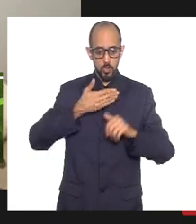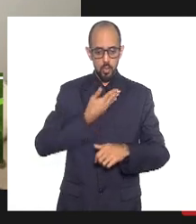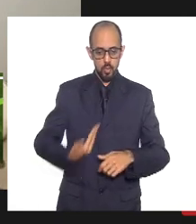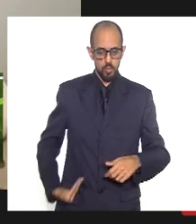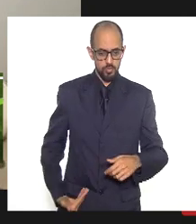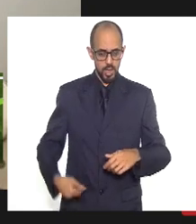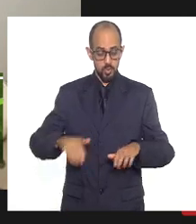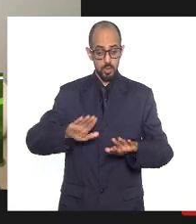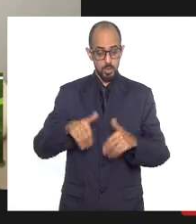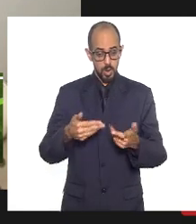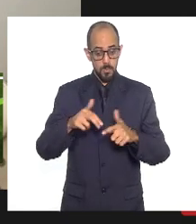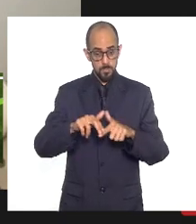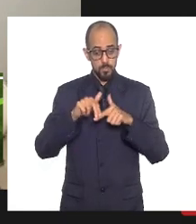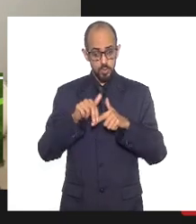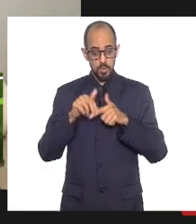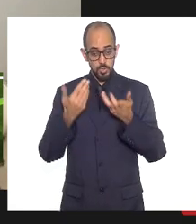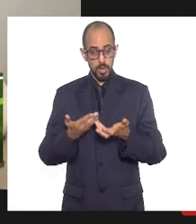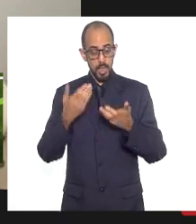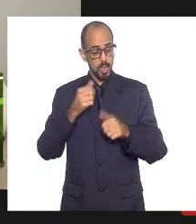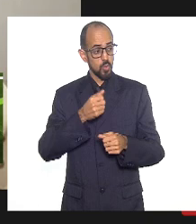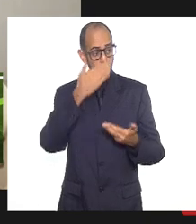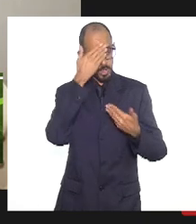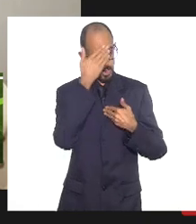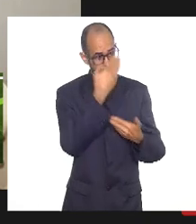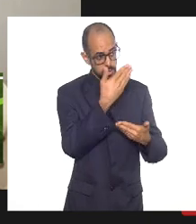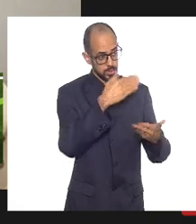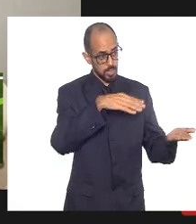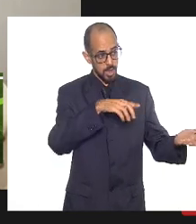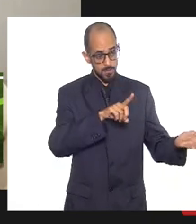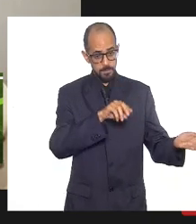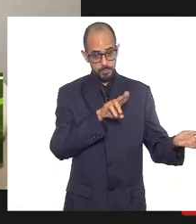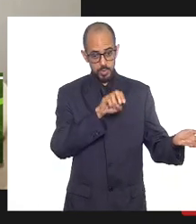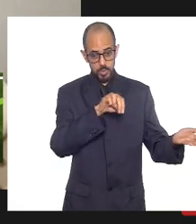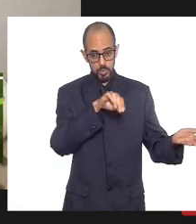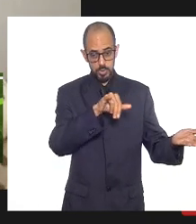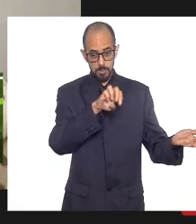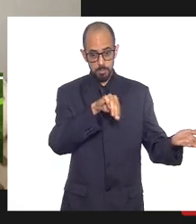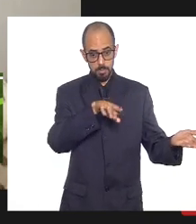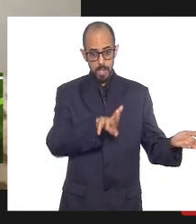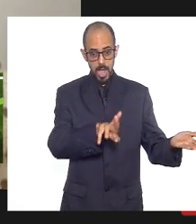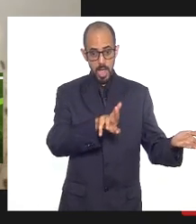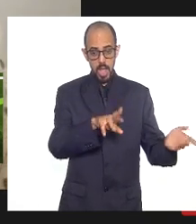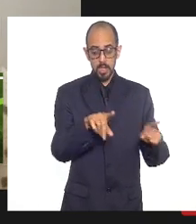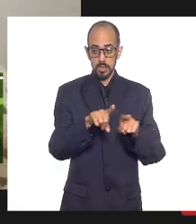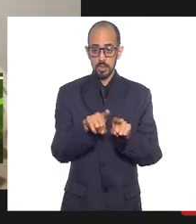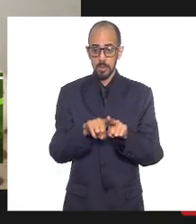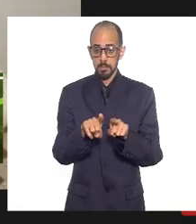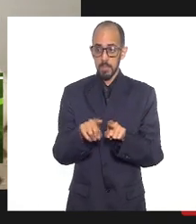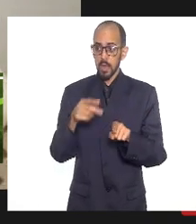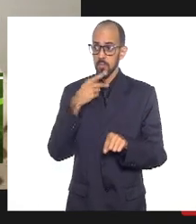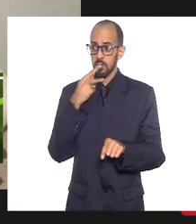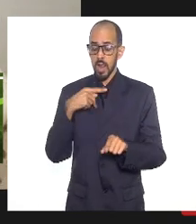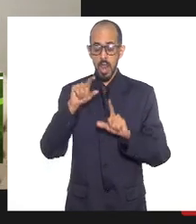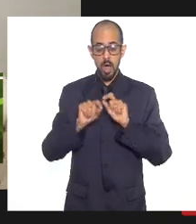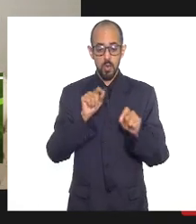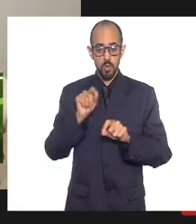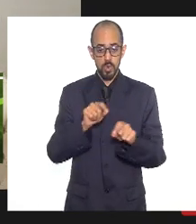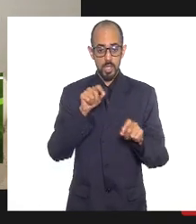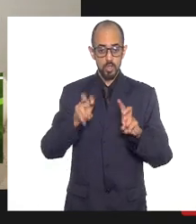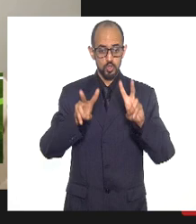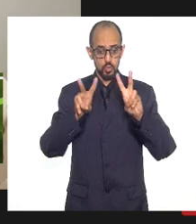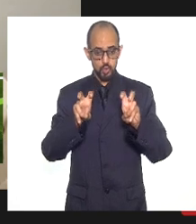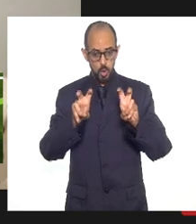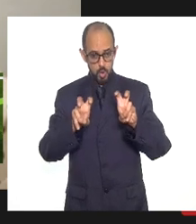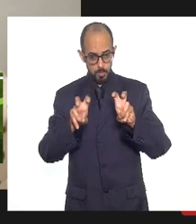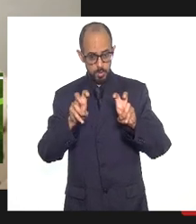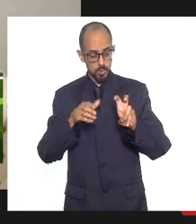nesse sentido, quero agradecer as considerações colocadas pela senhora Deusemar e também fazer uma consideração com relação ao